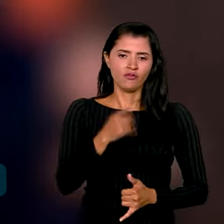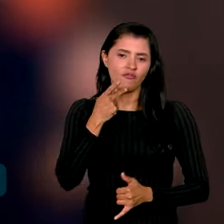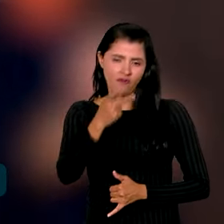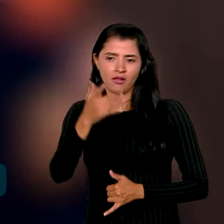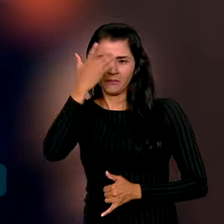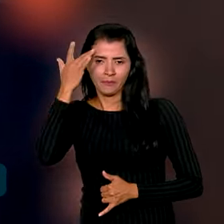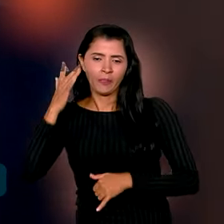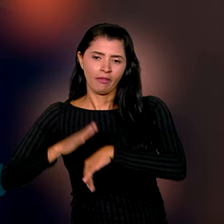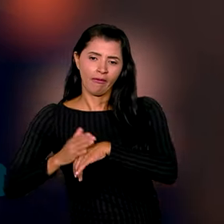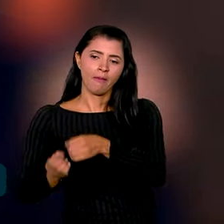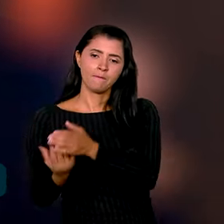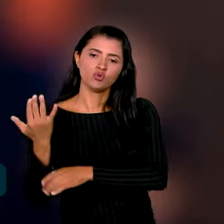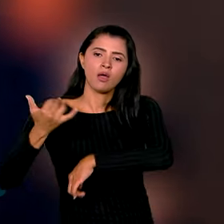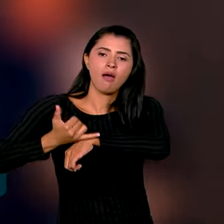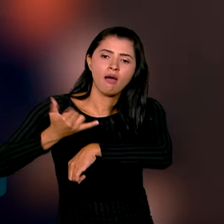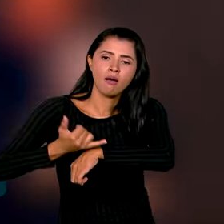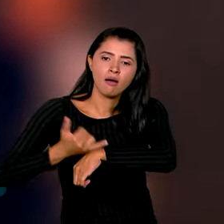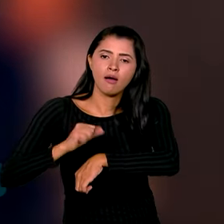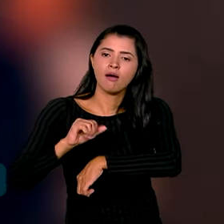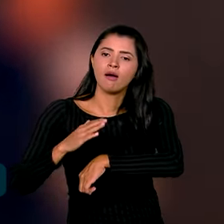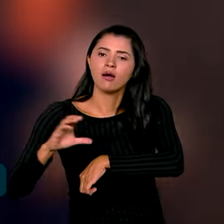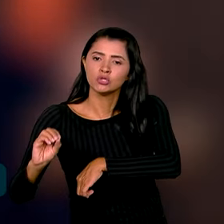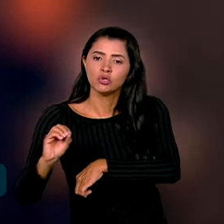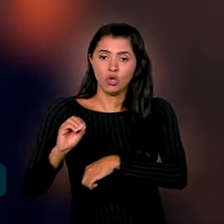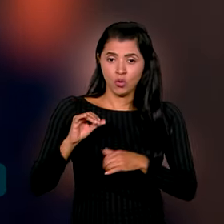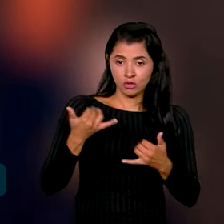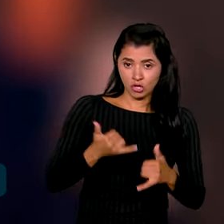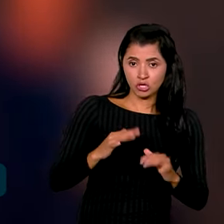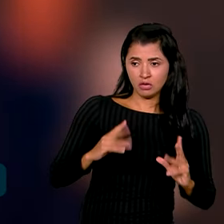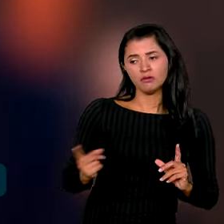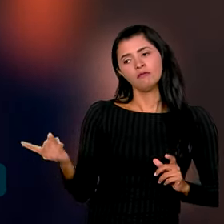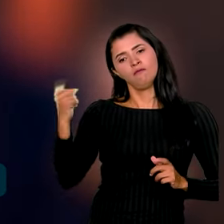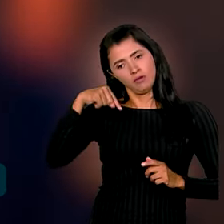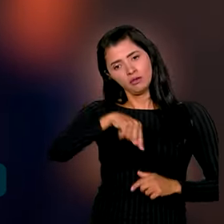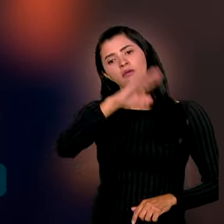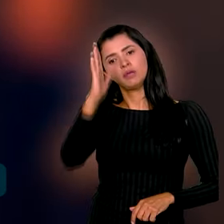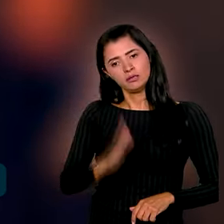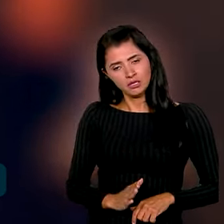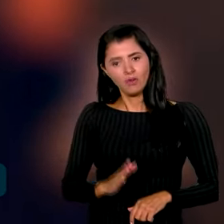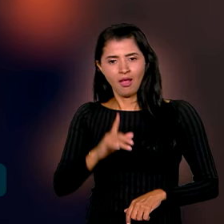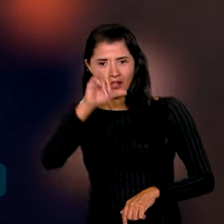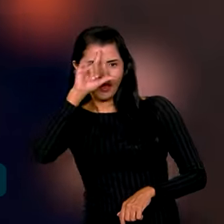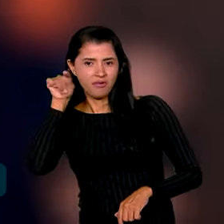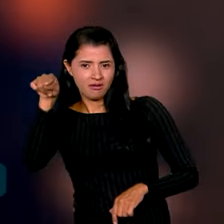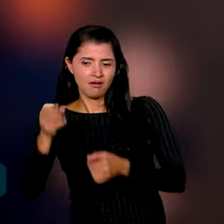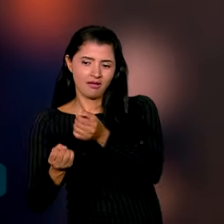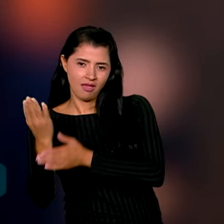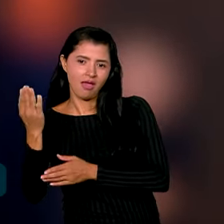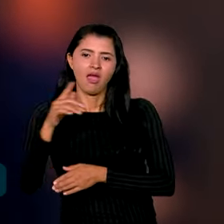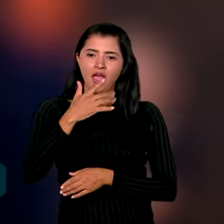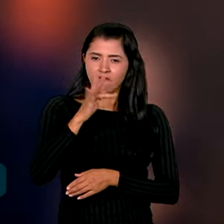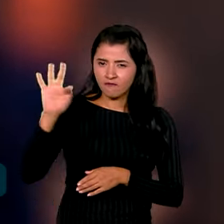quer produzir aço, sabe, com energia limpa, vem para o Brasil. A Alemanha quer produzir, a França